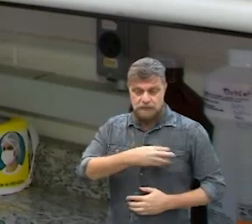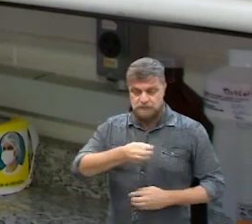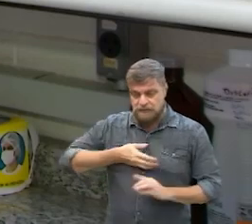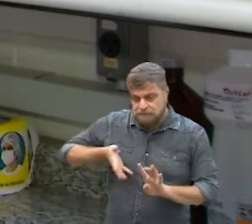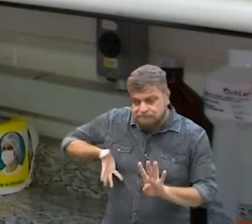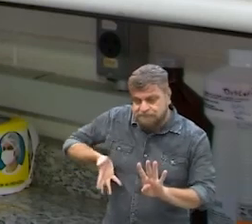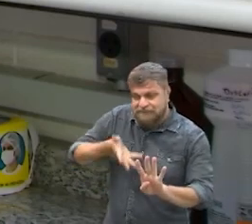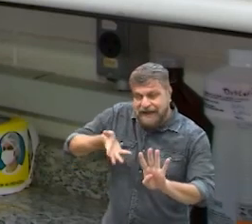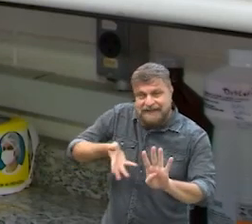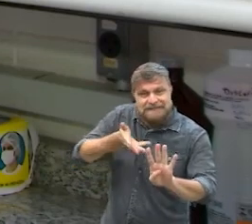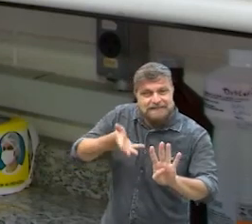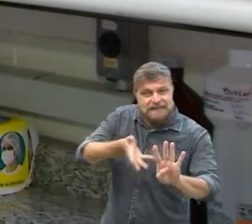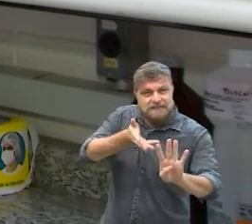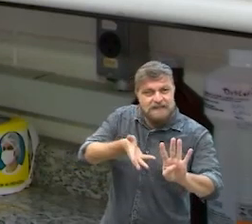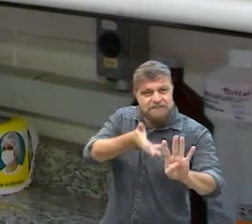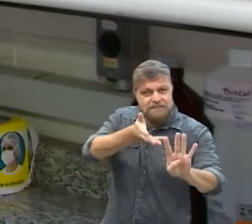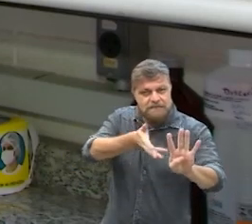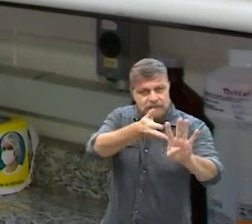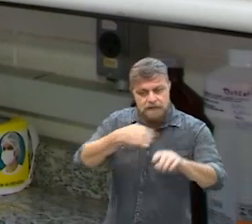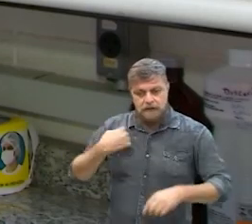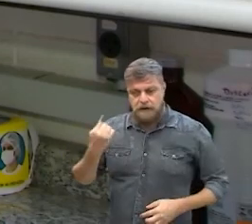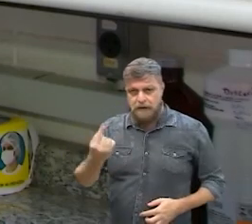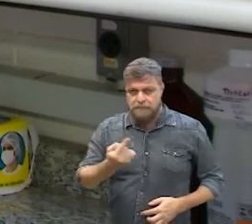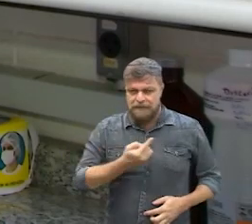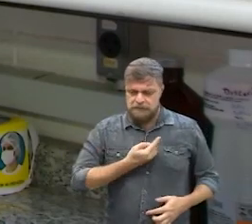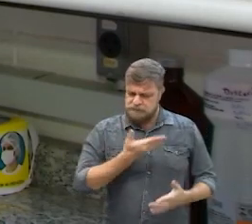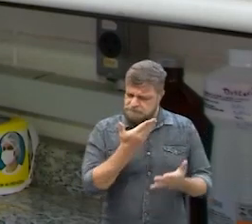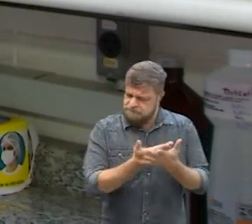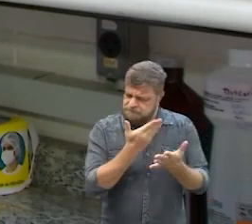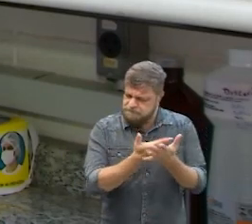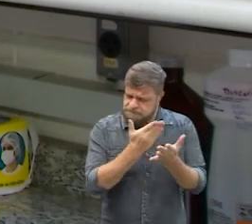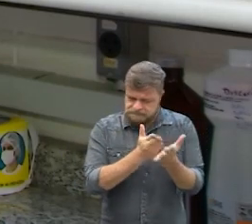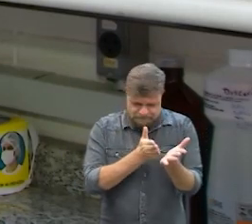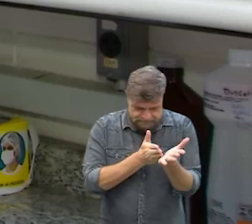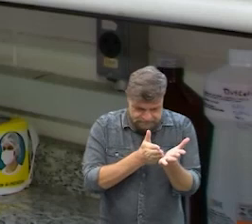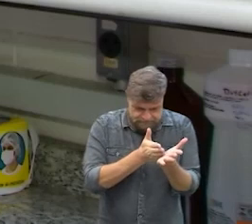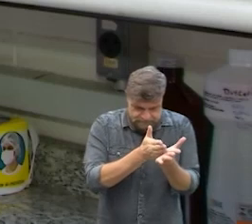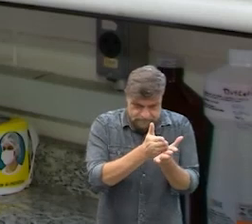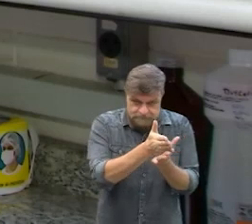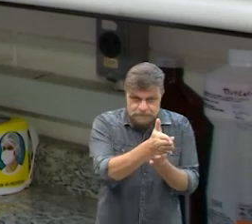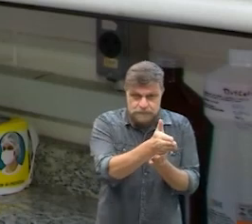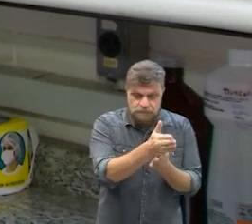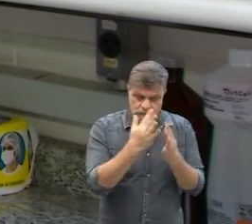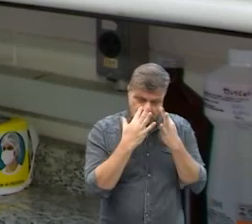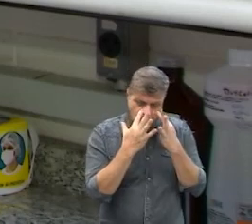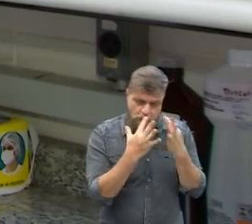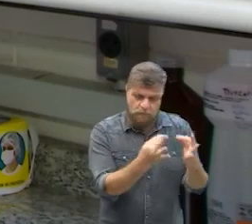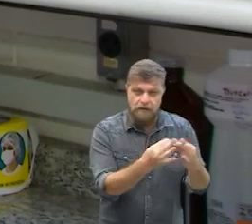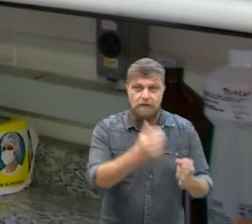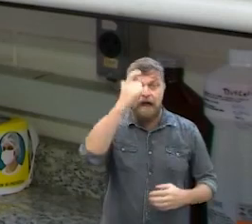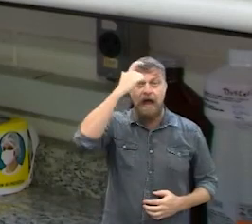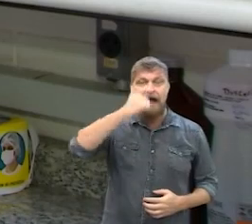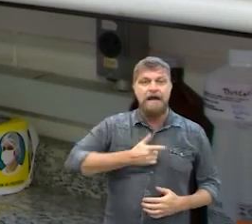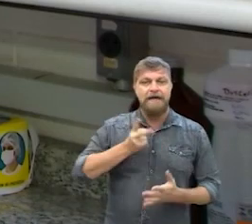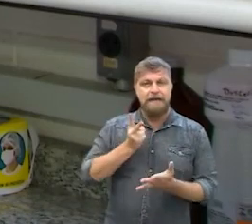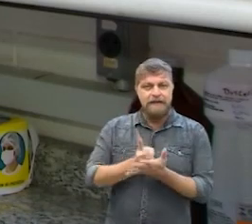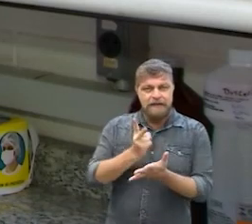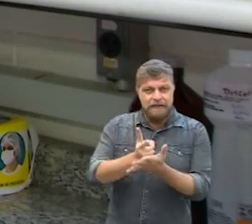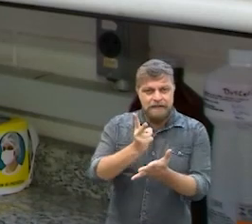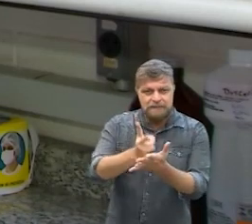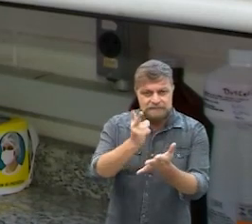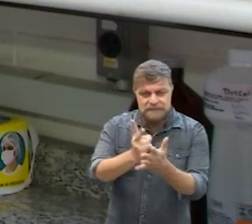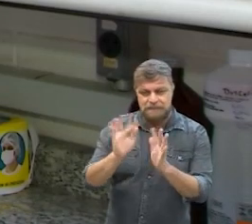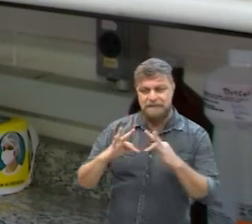filhos para que se dedicassem ao máximo aos estudos. Então, dessa maneira, eu sempre, do ponto de